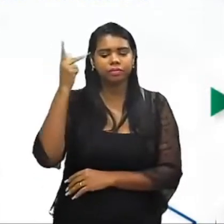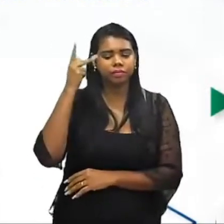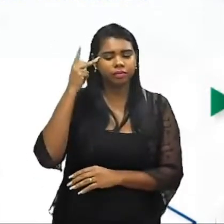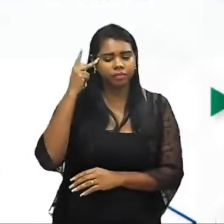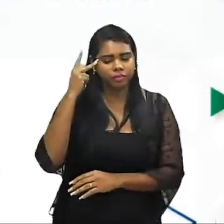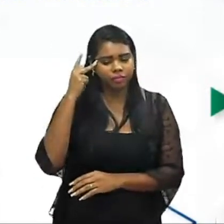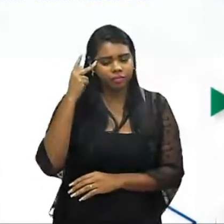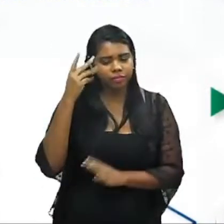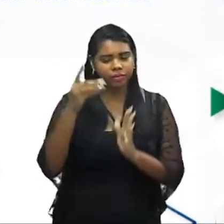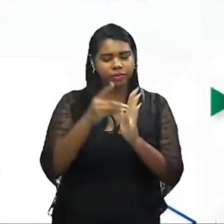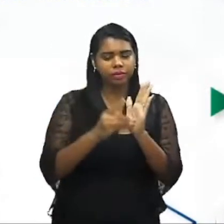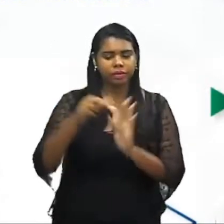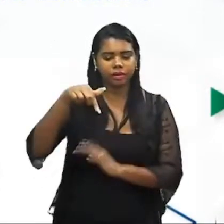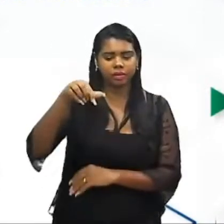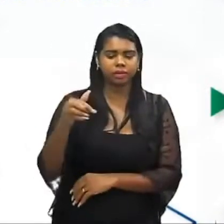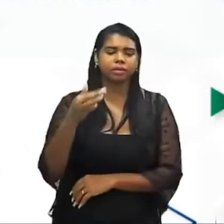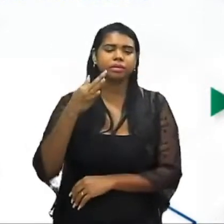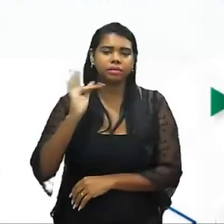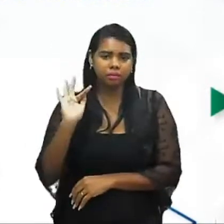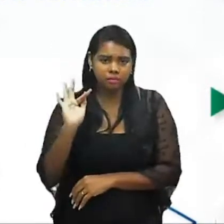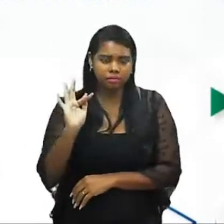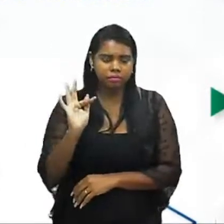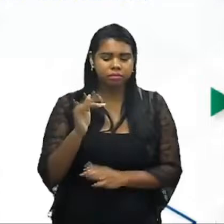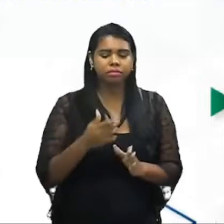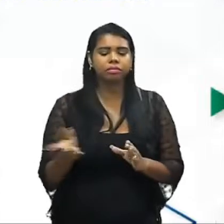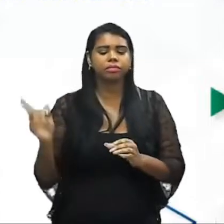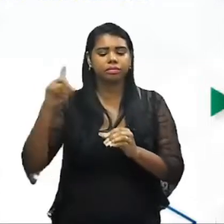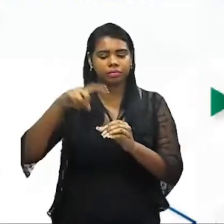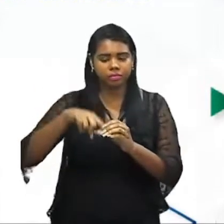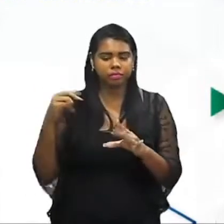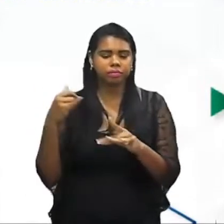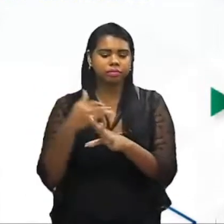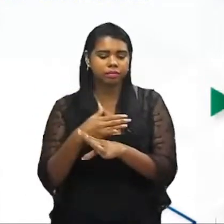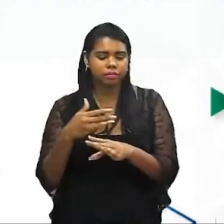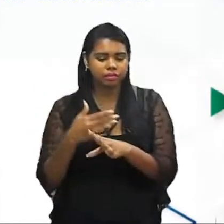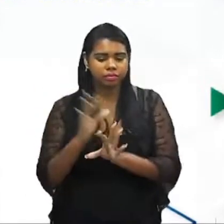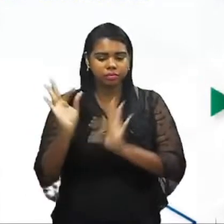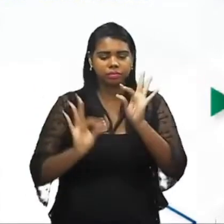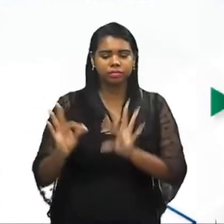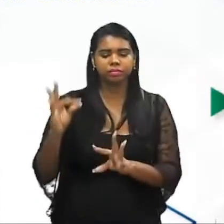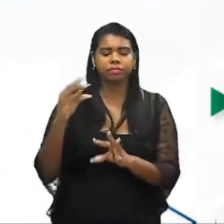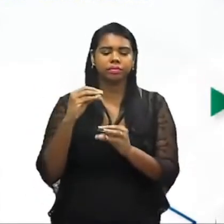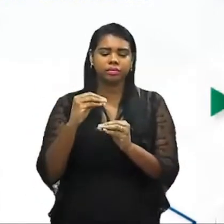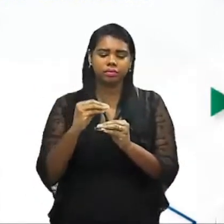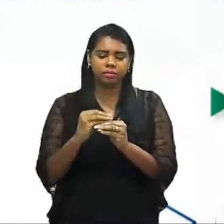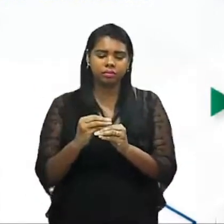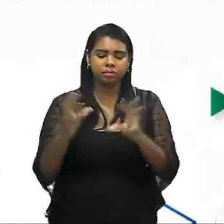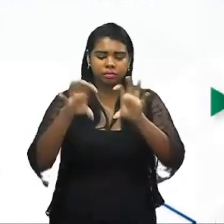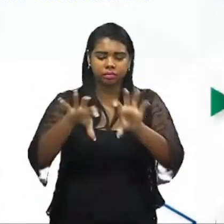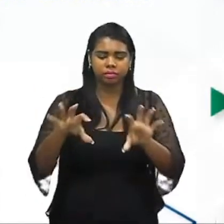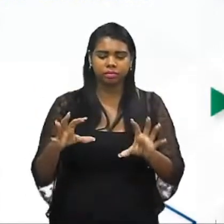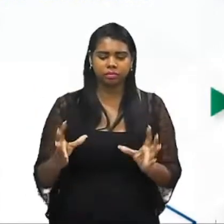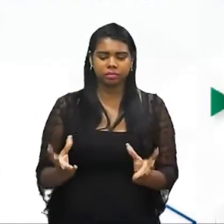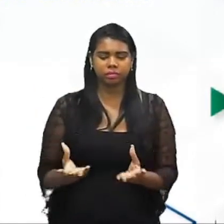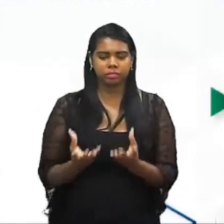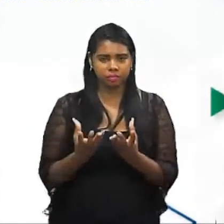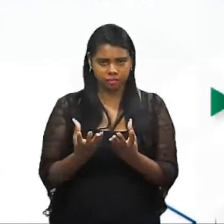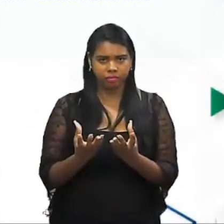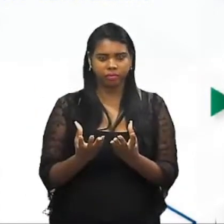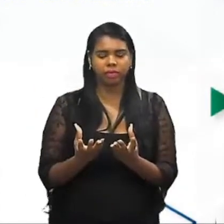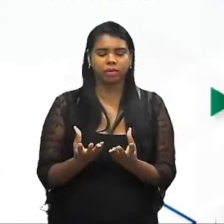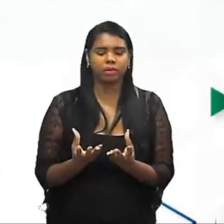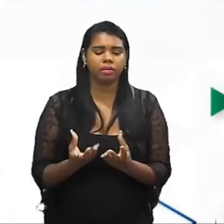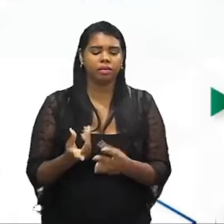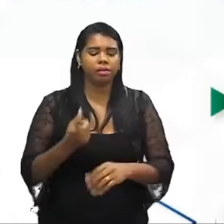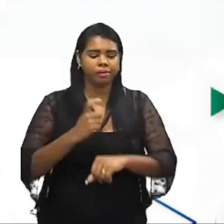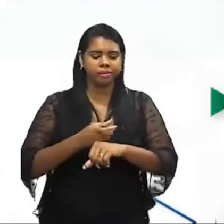ele passou uma temporada na França. E aí, de volta ao Recife, ele produz intensamente esculturas, tanto em concreto,